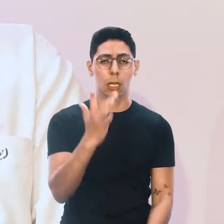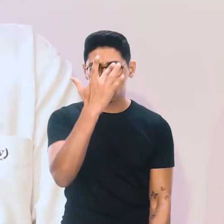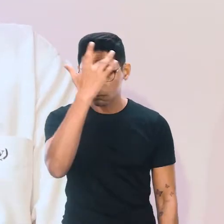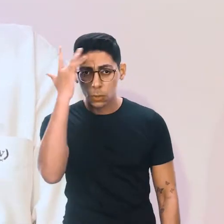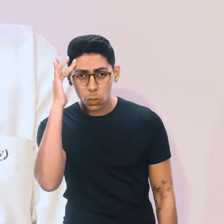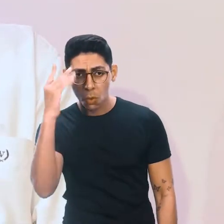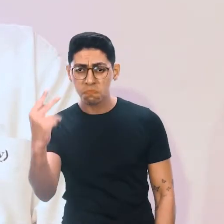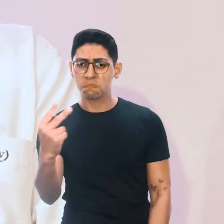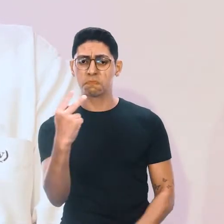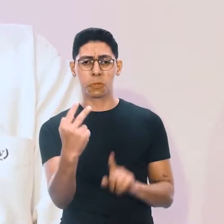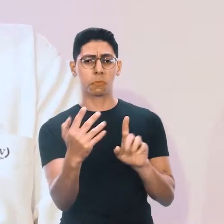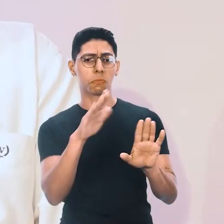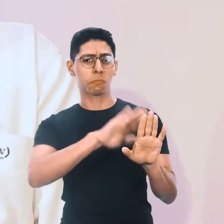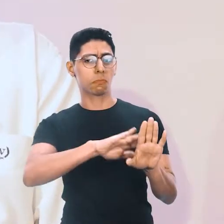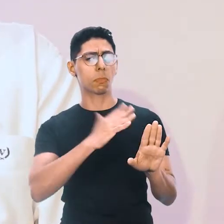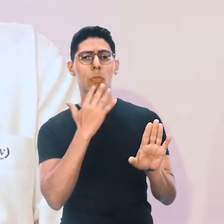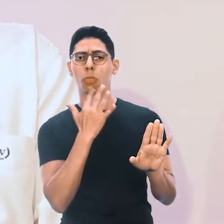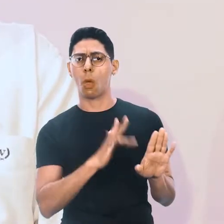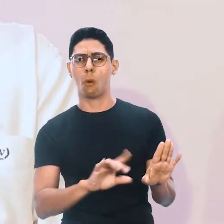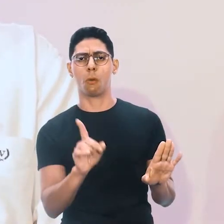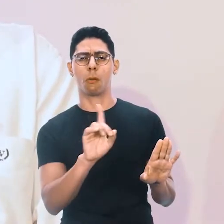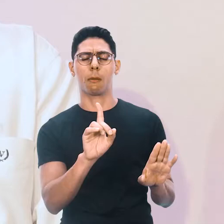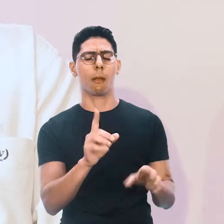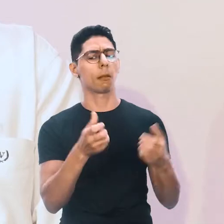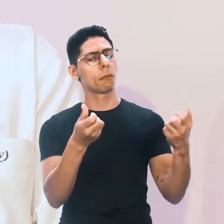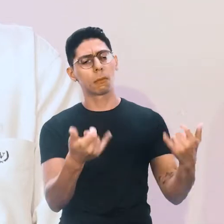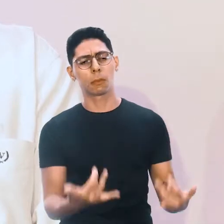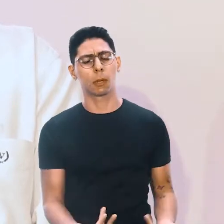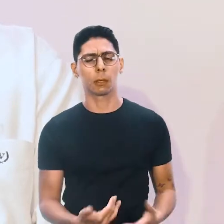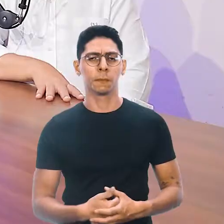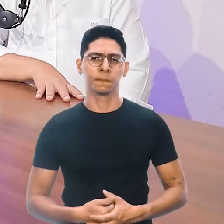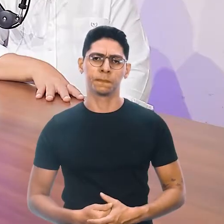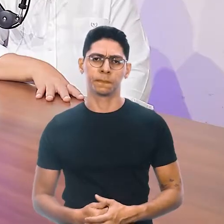pessoas não conhecem. Então me conte aí essa história.